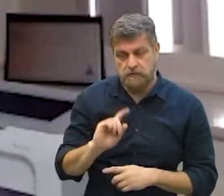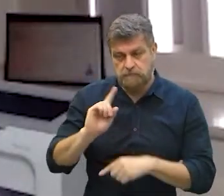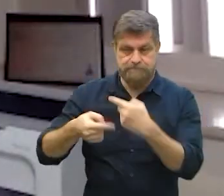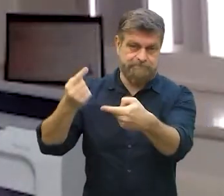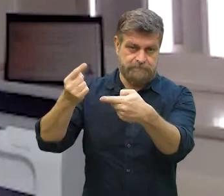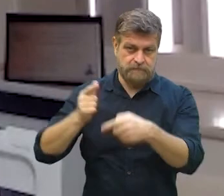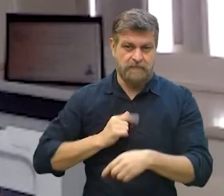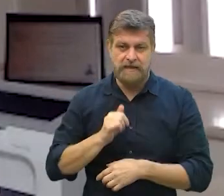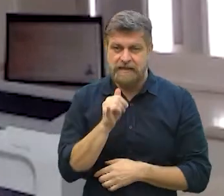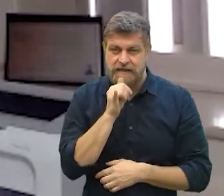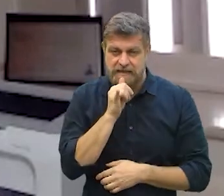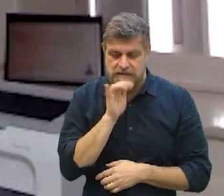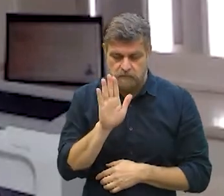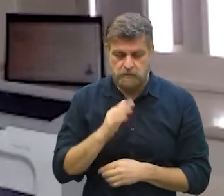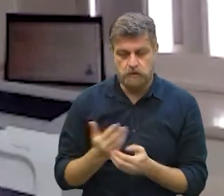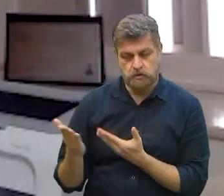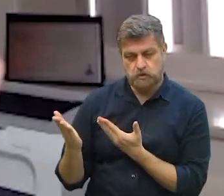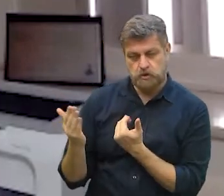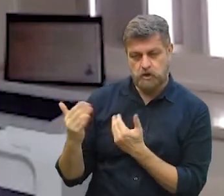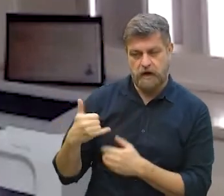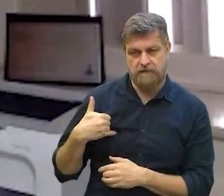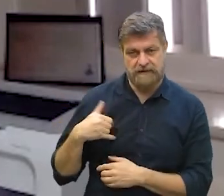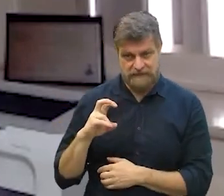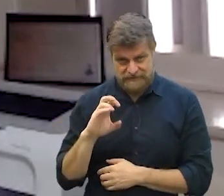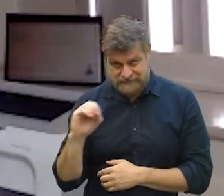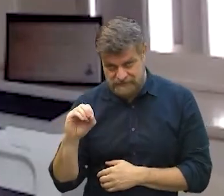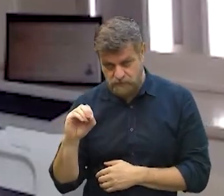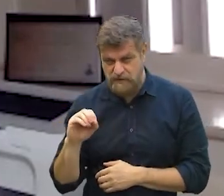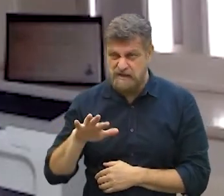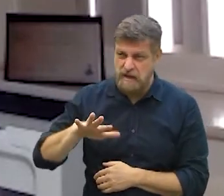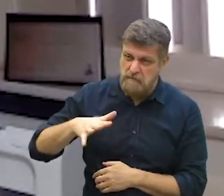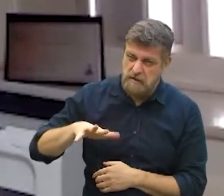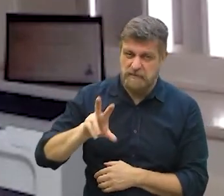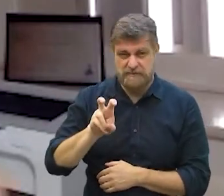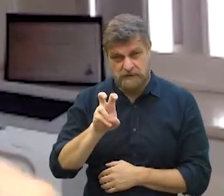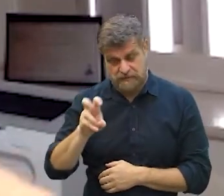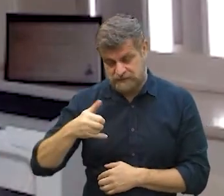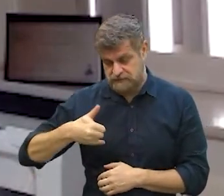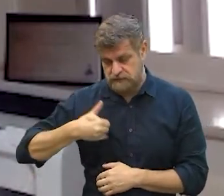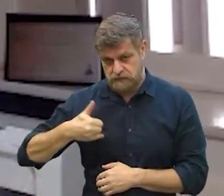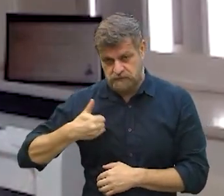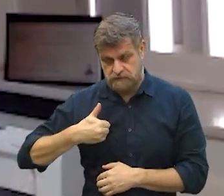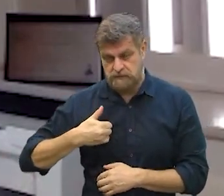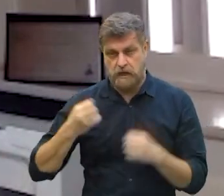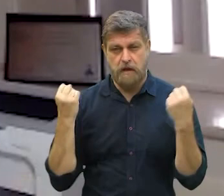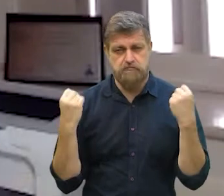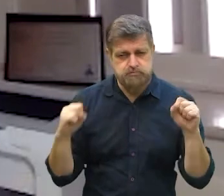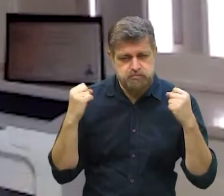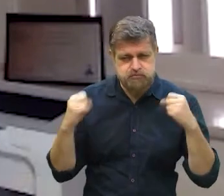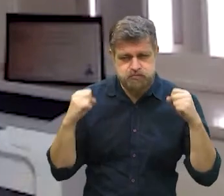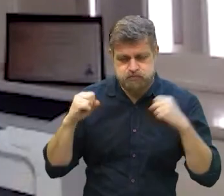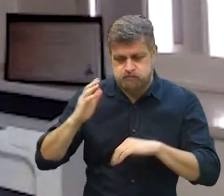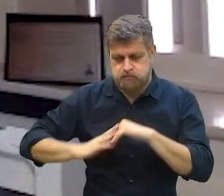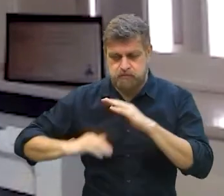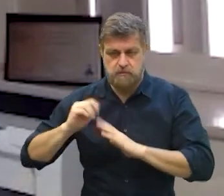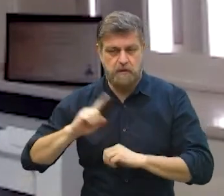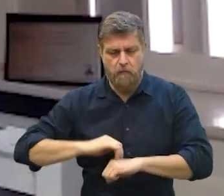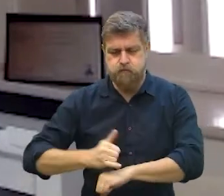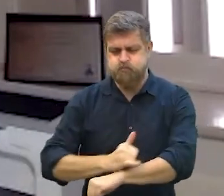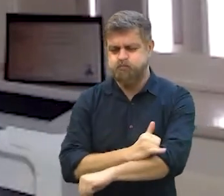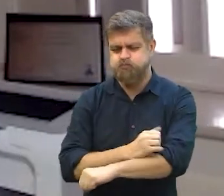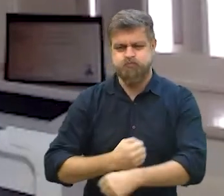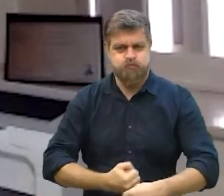Se é um paciente mais novo, na sua faixa de 50, 55 anos, se é um paciente que pratica esporte,